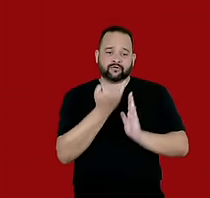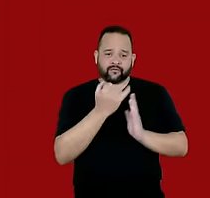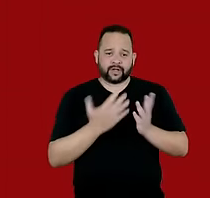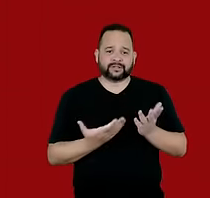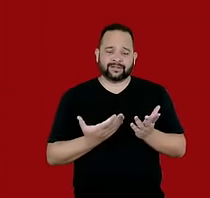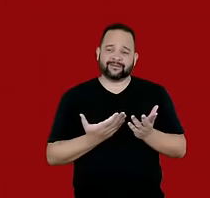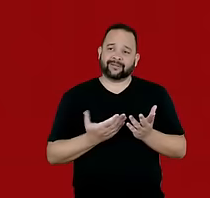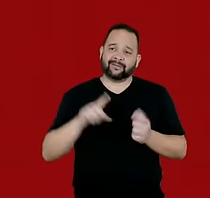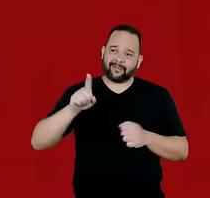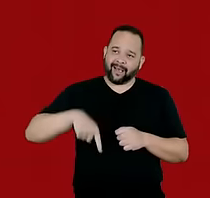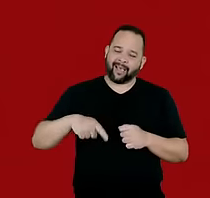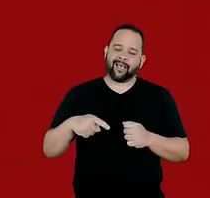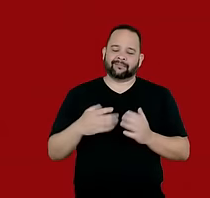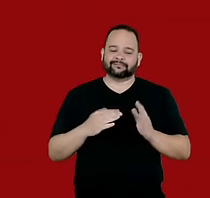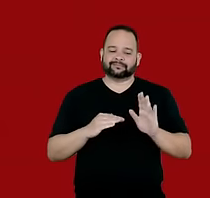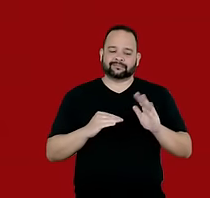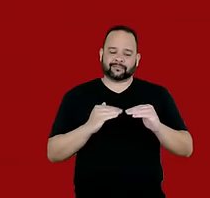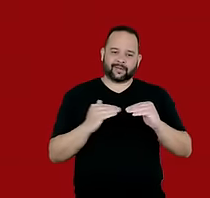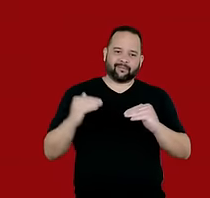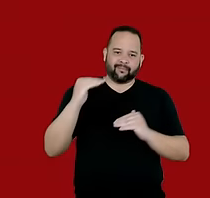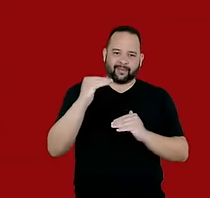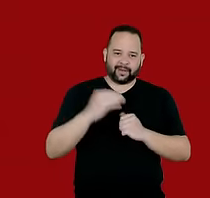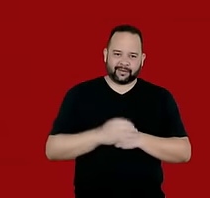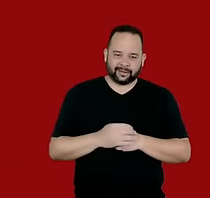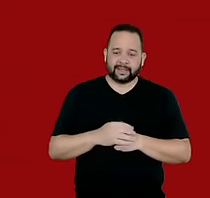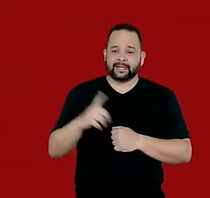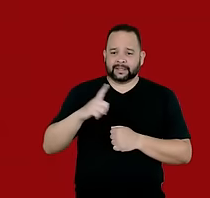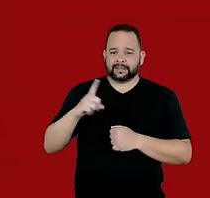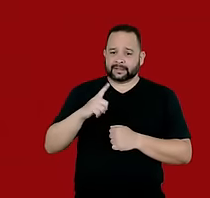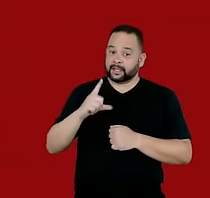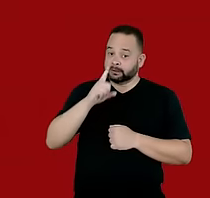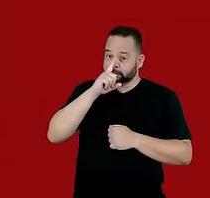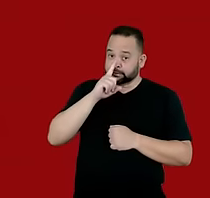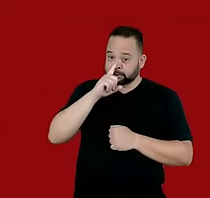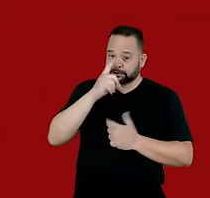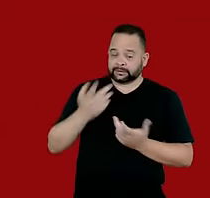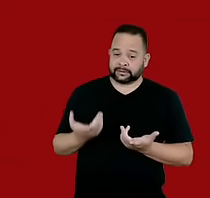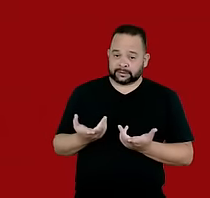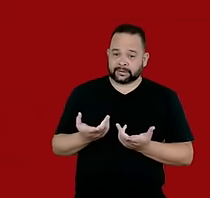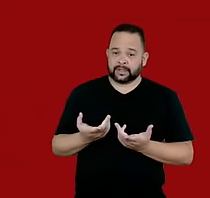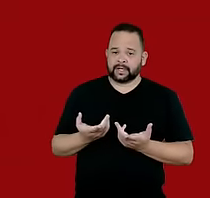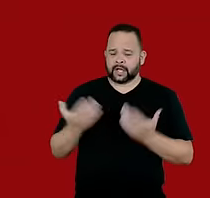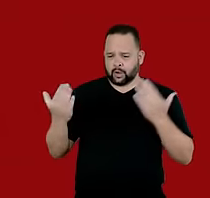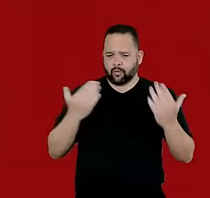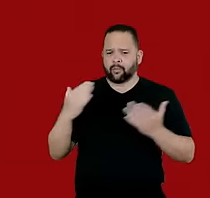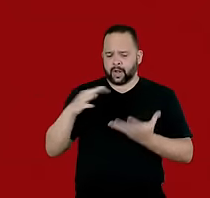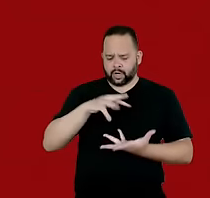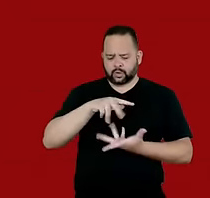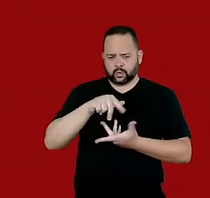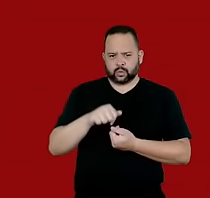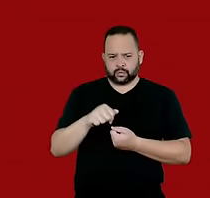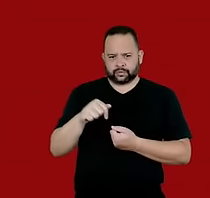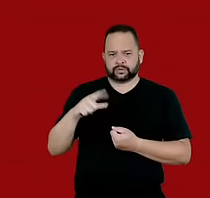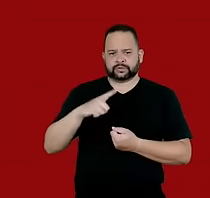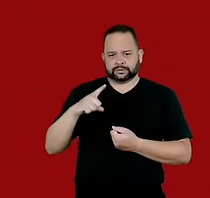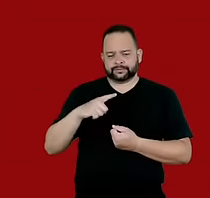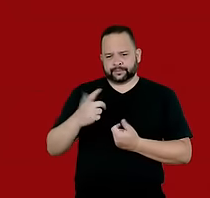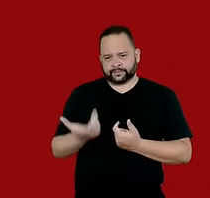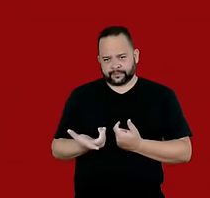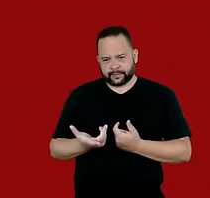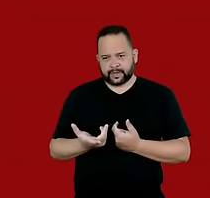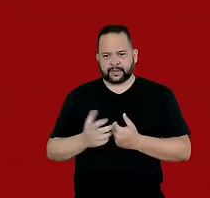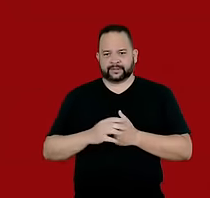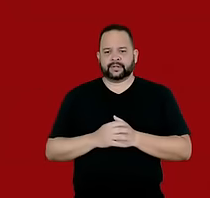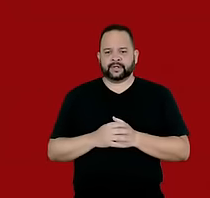meta tem um pedaço de prêmio de risco Lembrando que o prêmio de risco de inflação é Global hoje então você tem um pedaço que é Global um pedaço que é local tá